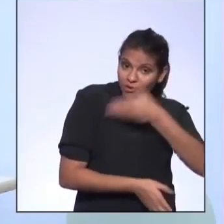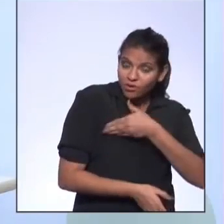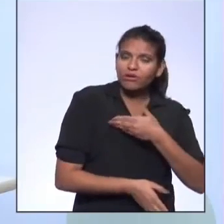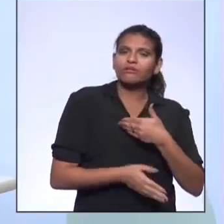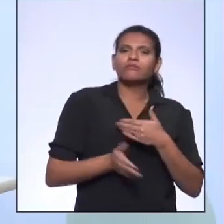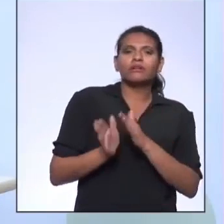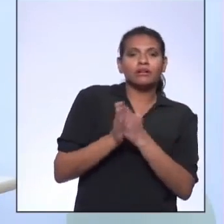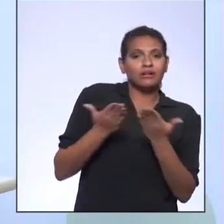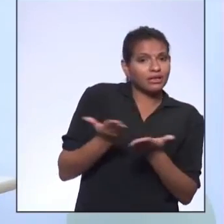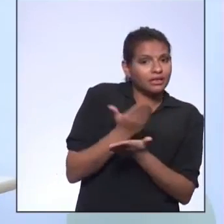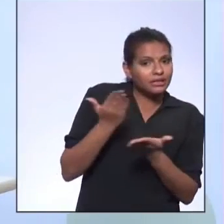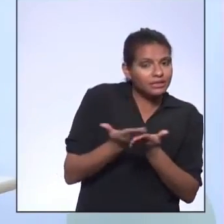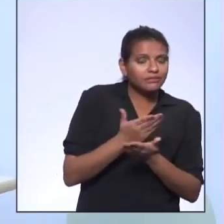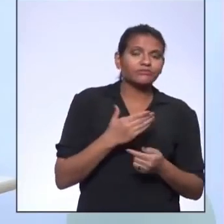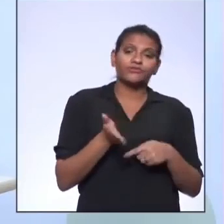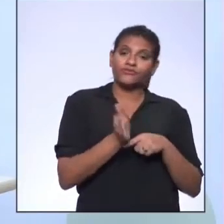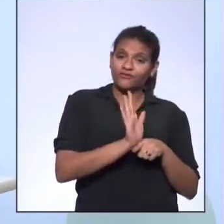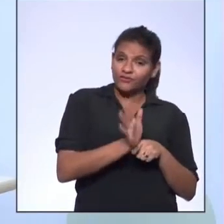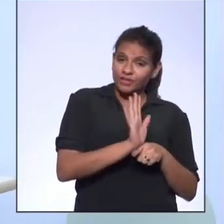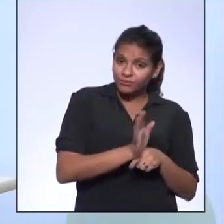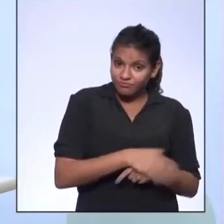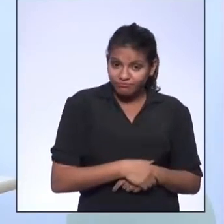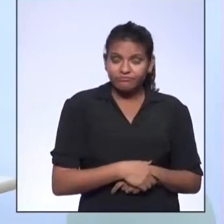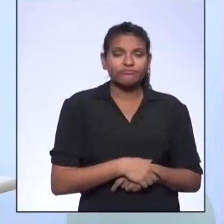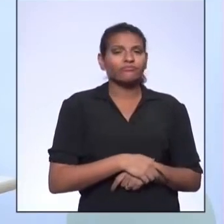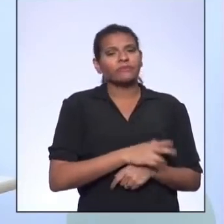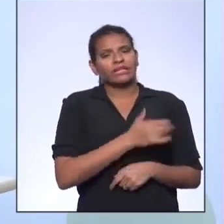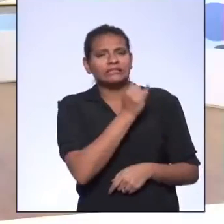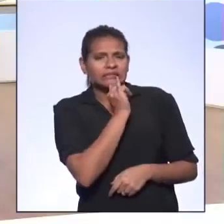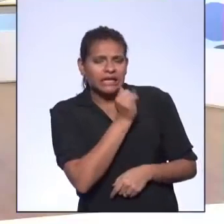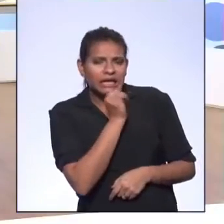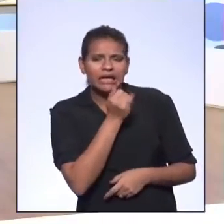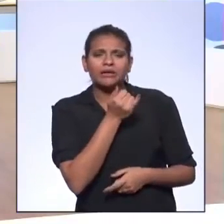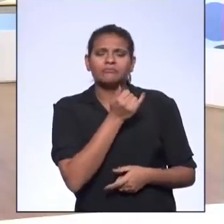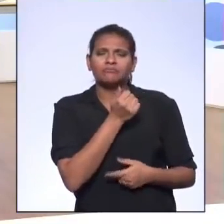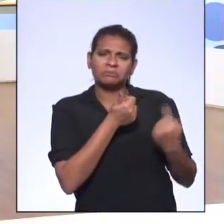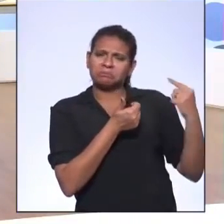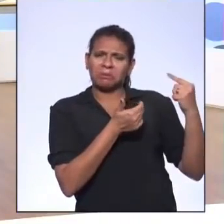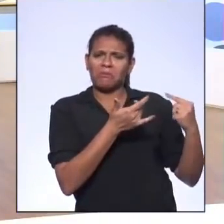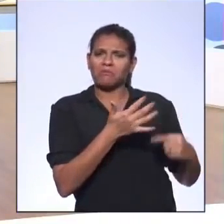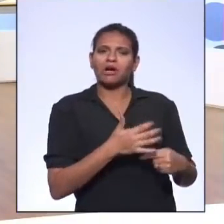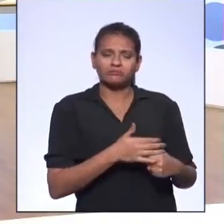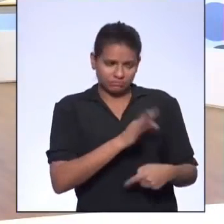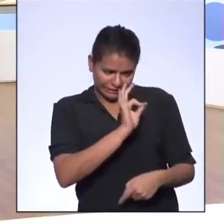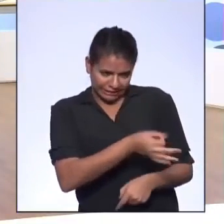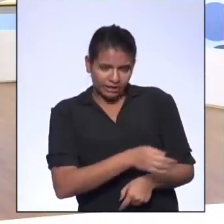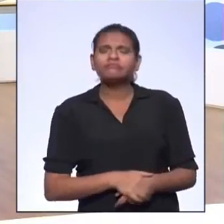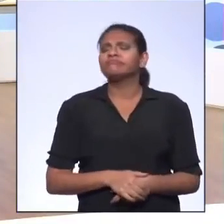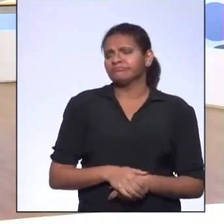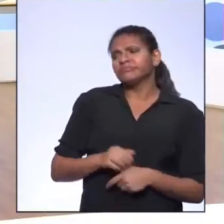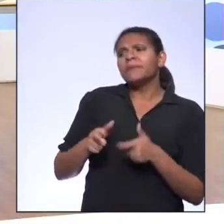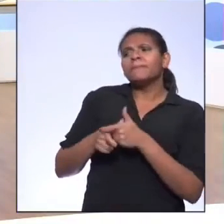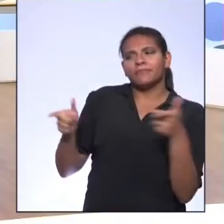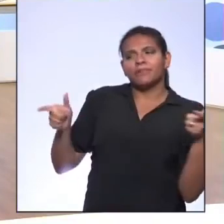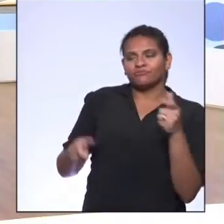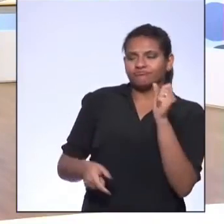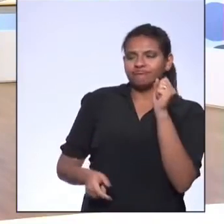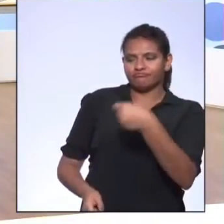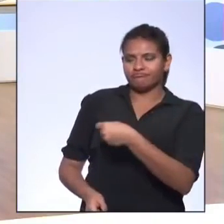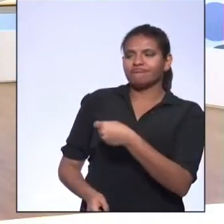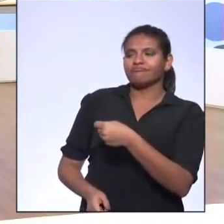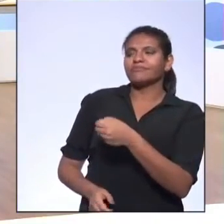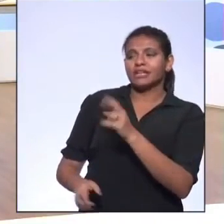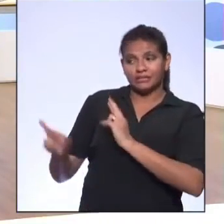filmes, bases, exemplificar. Estão certos, professora? Olha, sua maioria sim, né? Porque eles têm aí